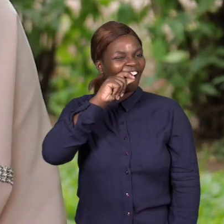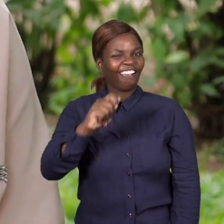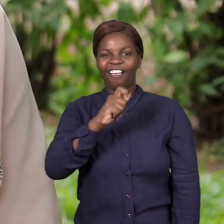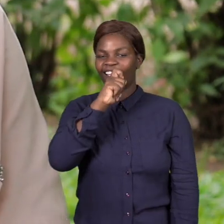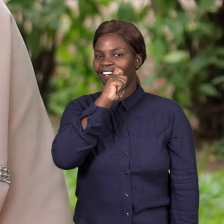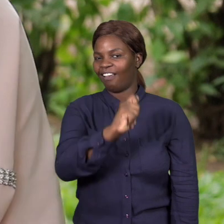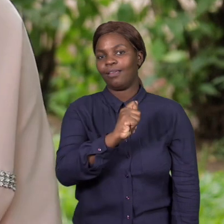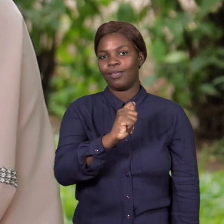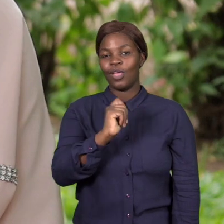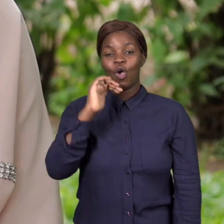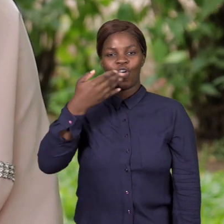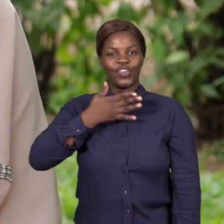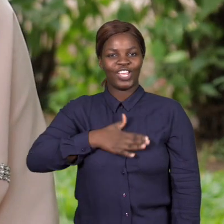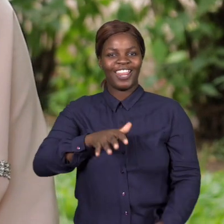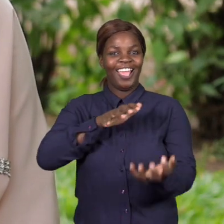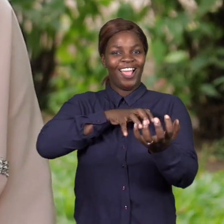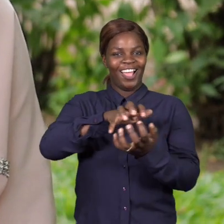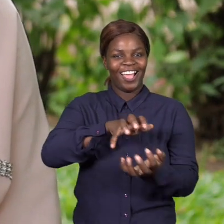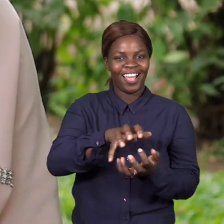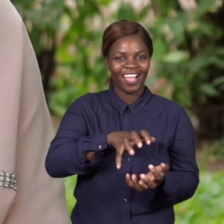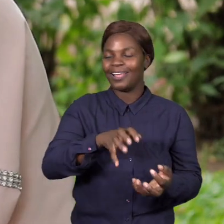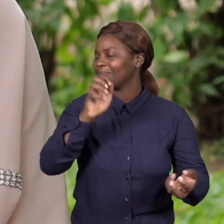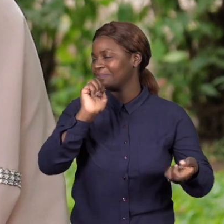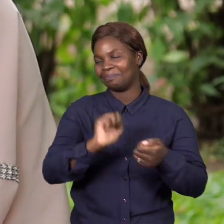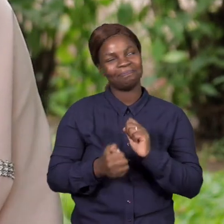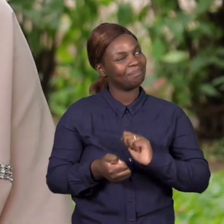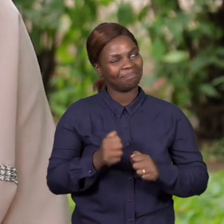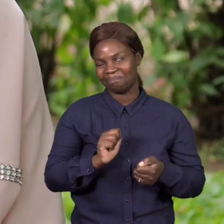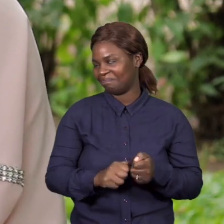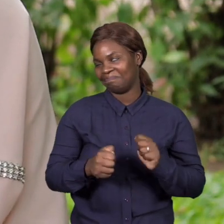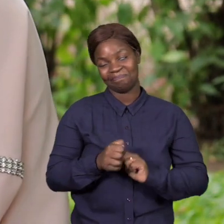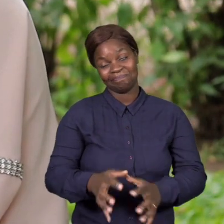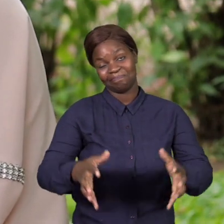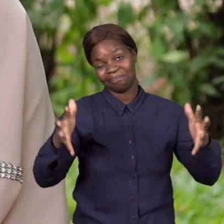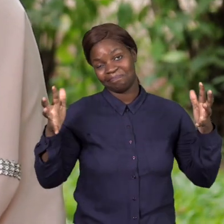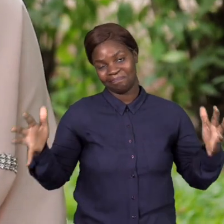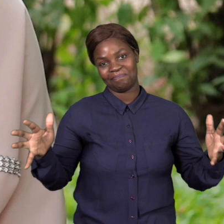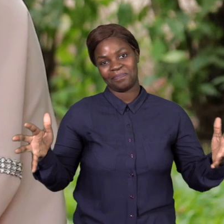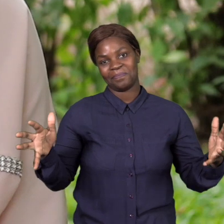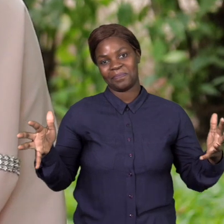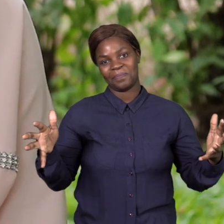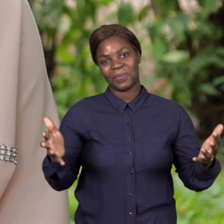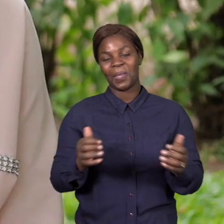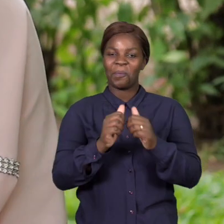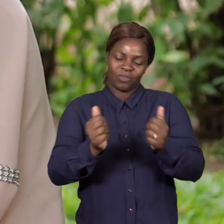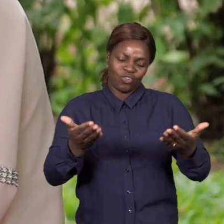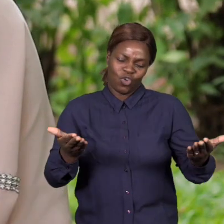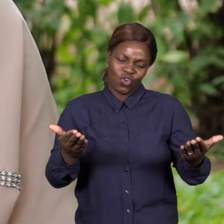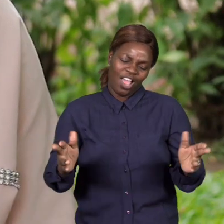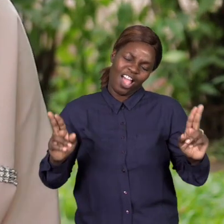verdade. Para rir era um problema sério já. Mas agora